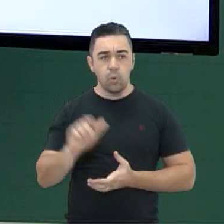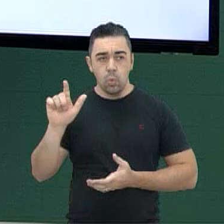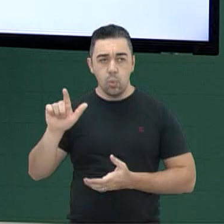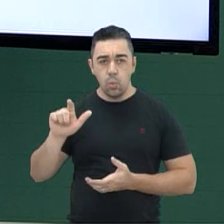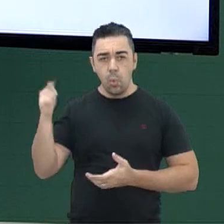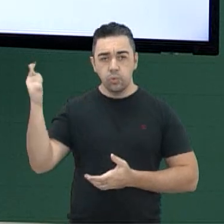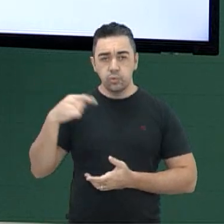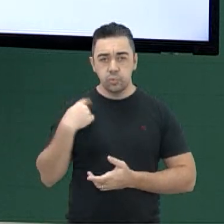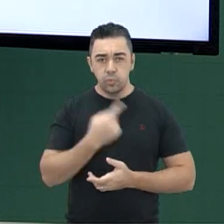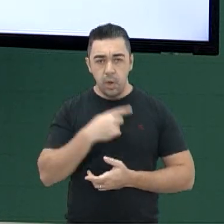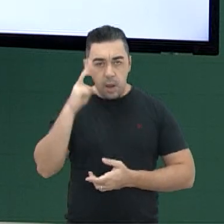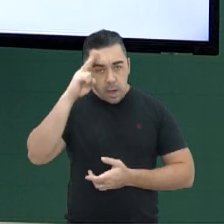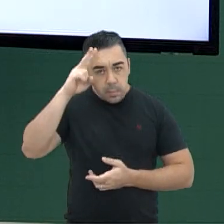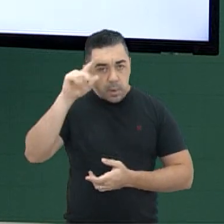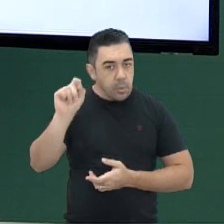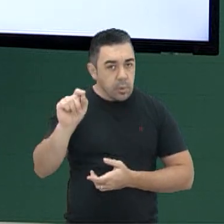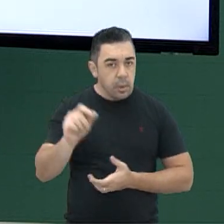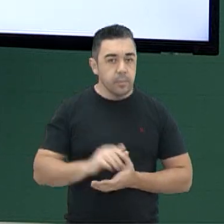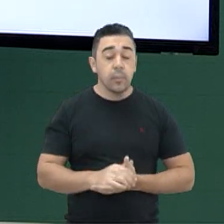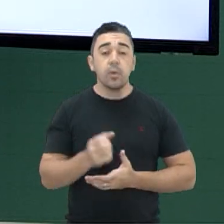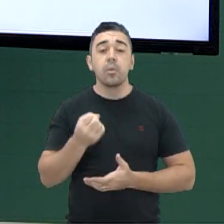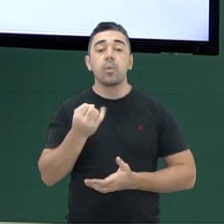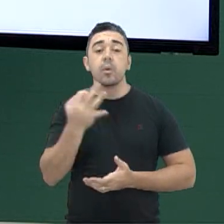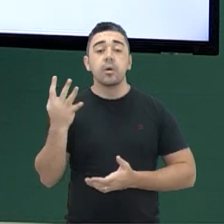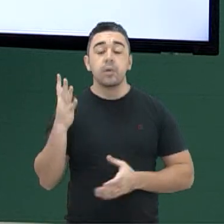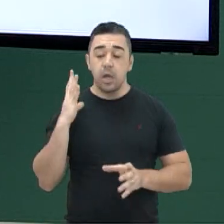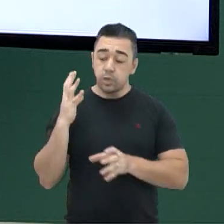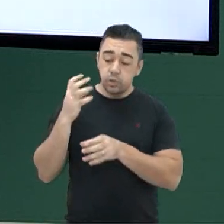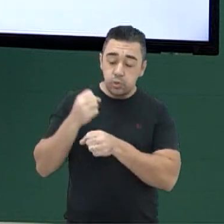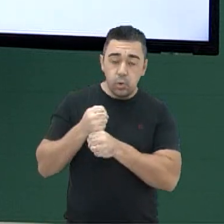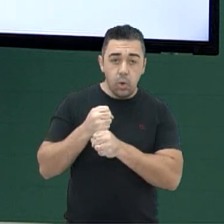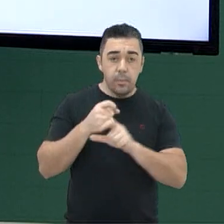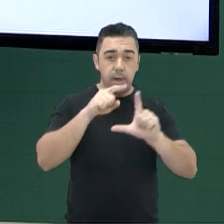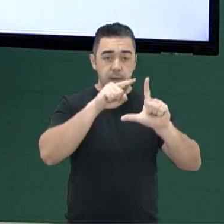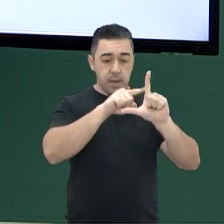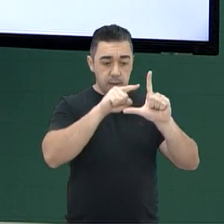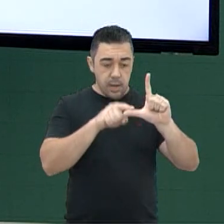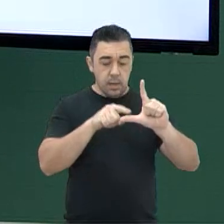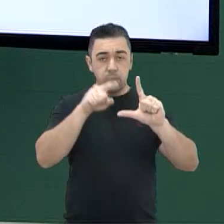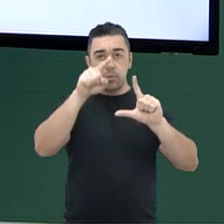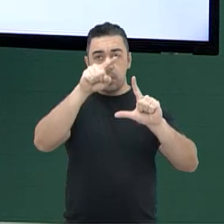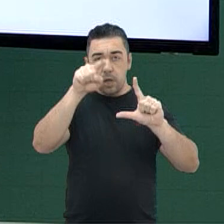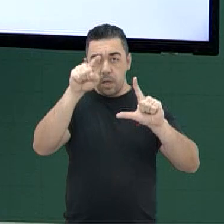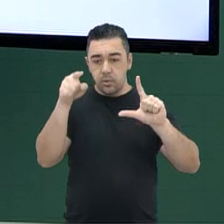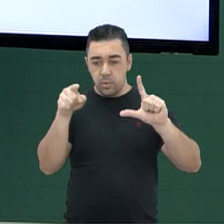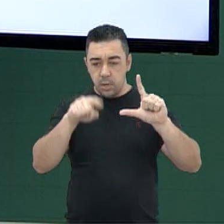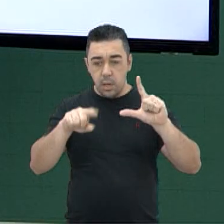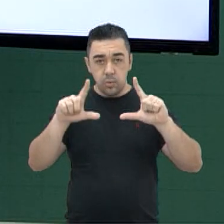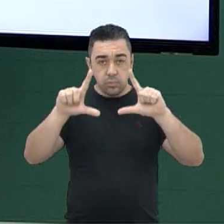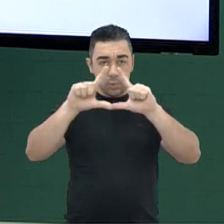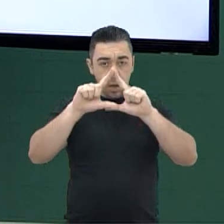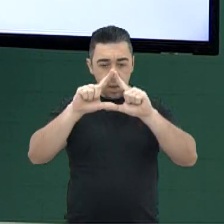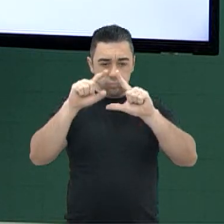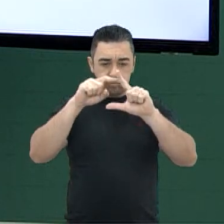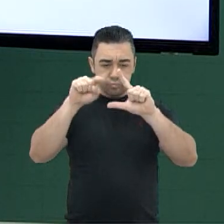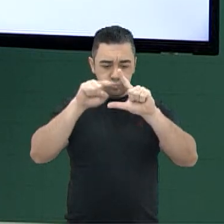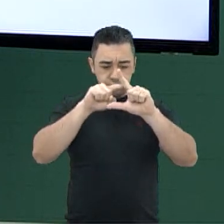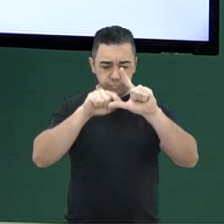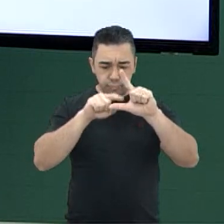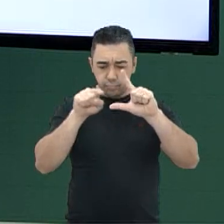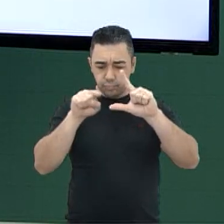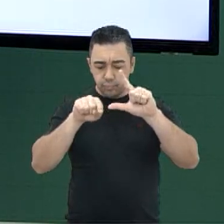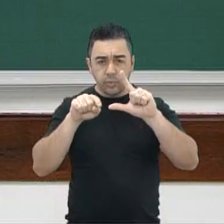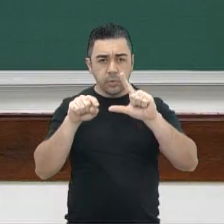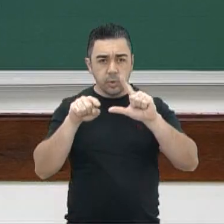Outro lá para nós relembrarmos. Qual o valor da soma dos ângulos internos de um triângulo? Eu vou dar um tempo para vocês